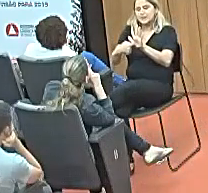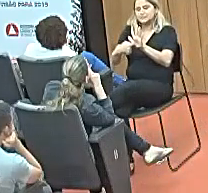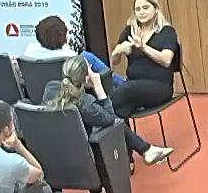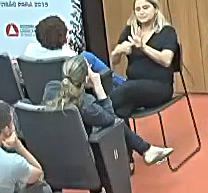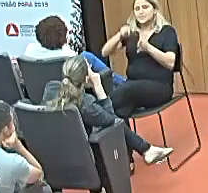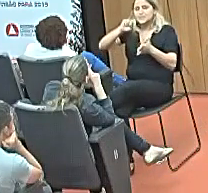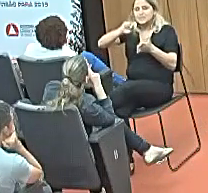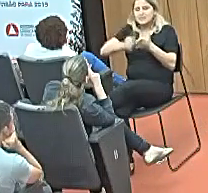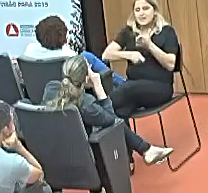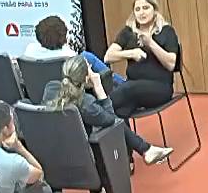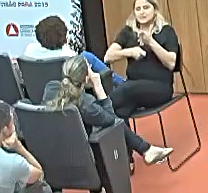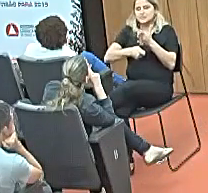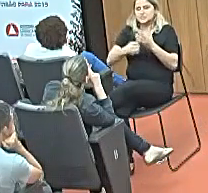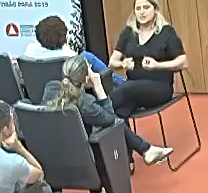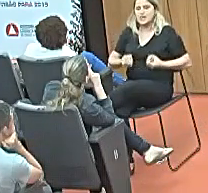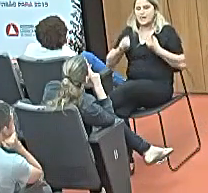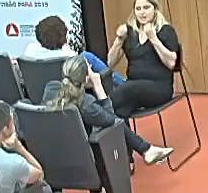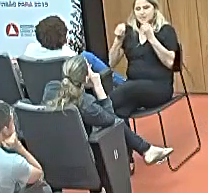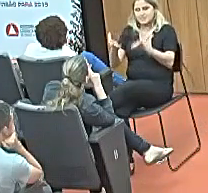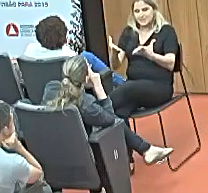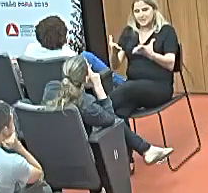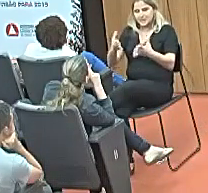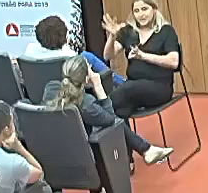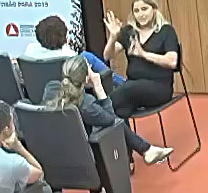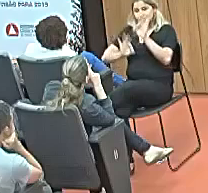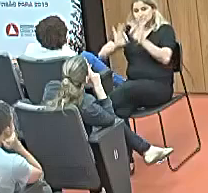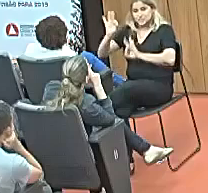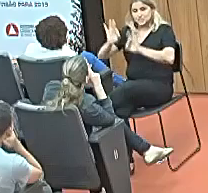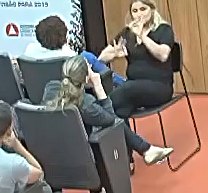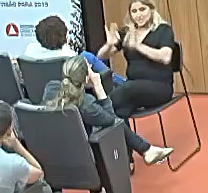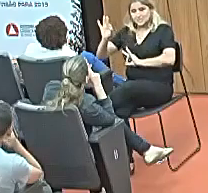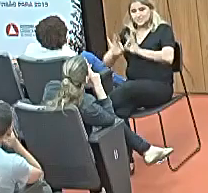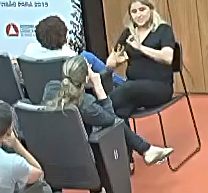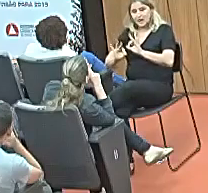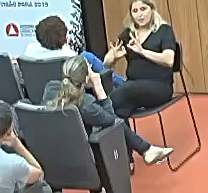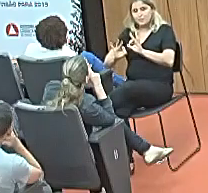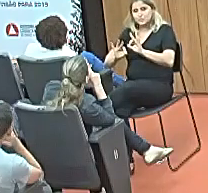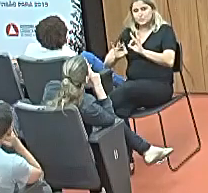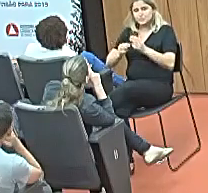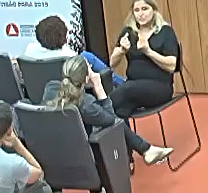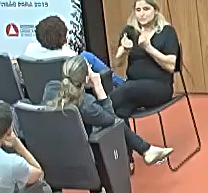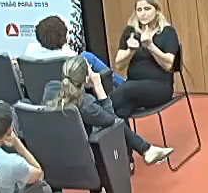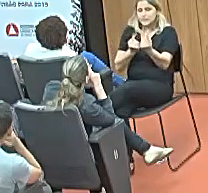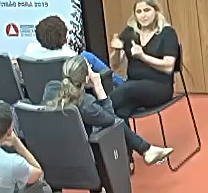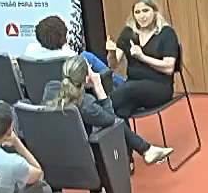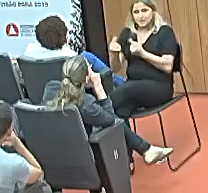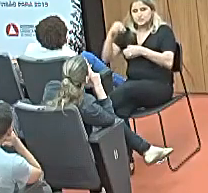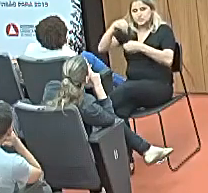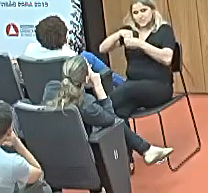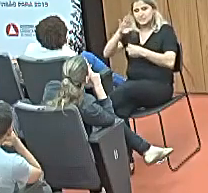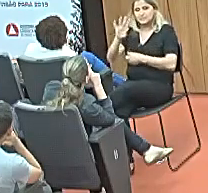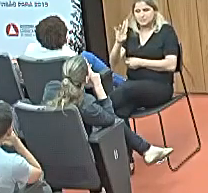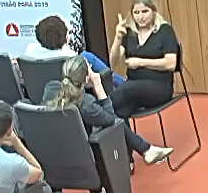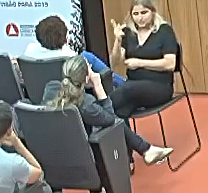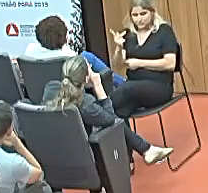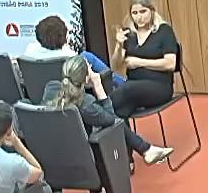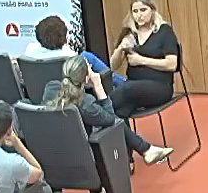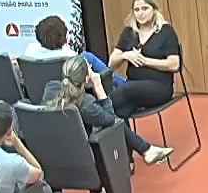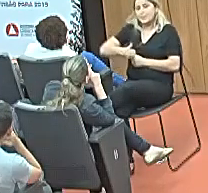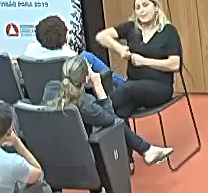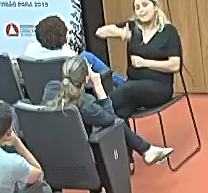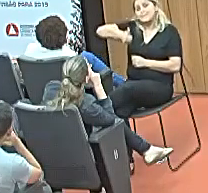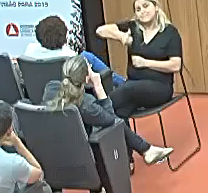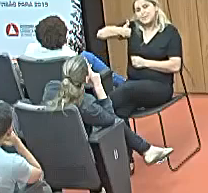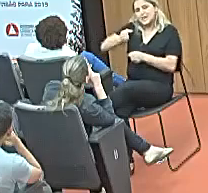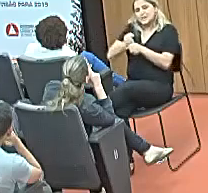garantir a entrega do sistema de gestão de transporte metropolitano para o primeiro semestre